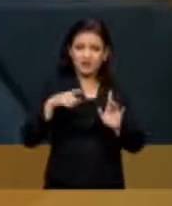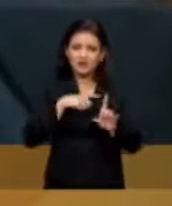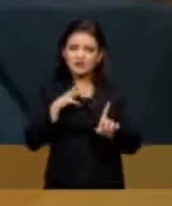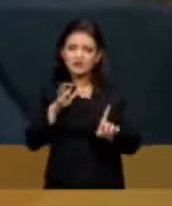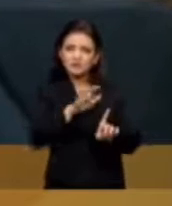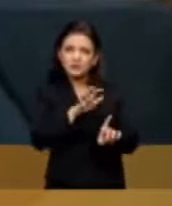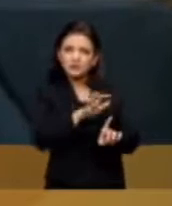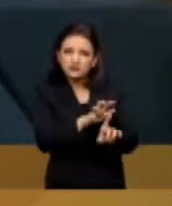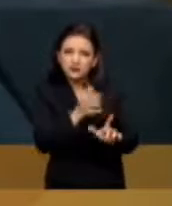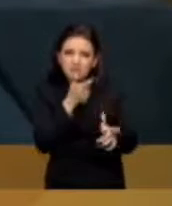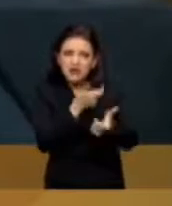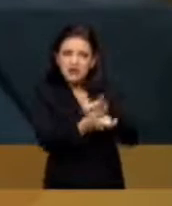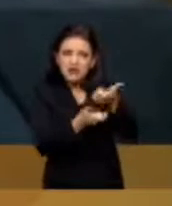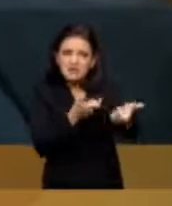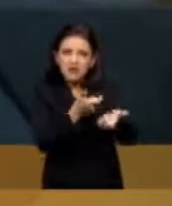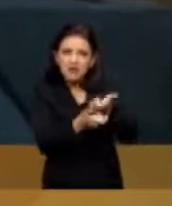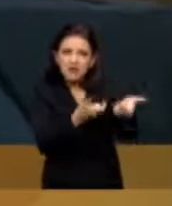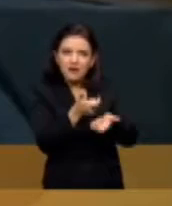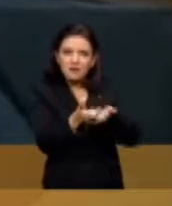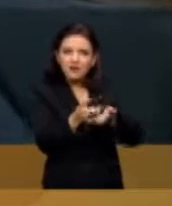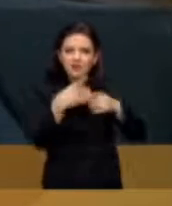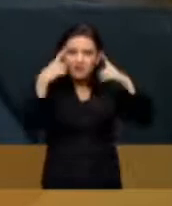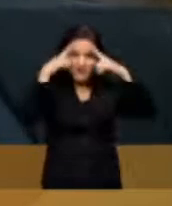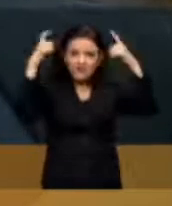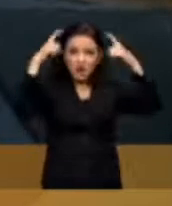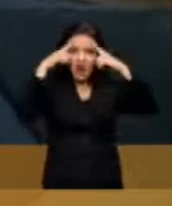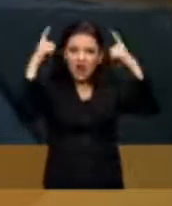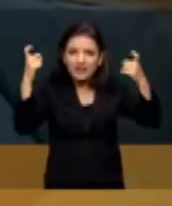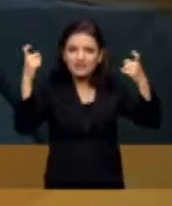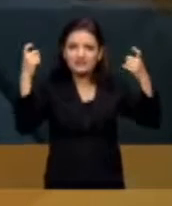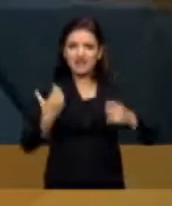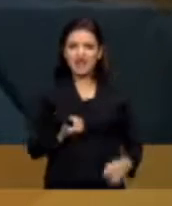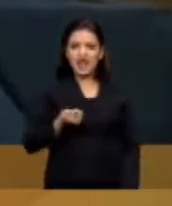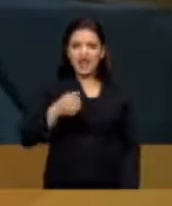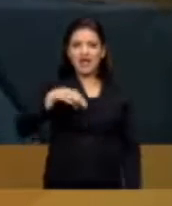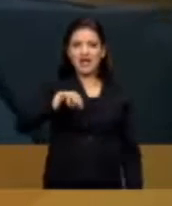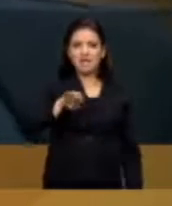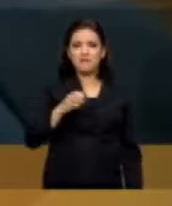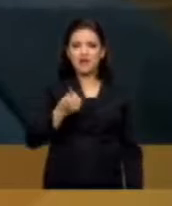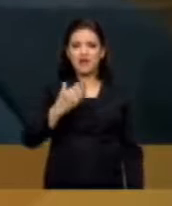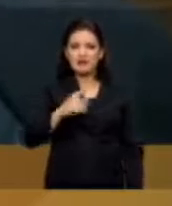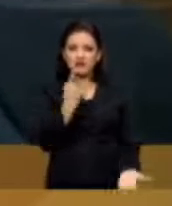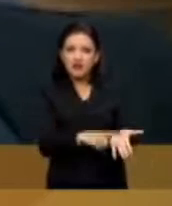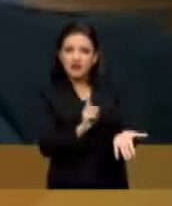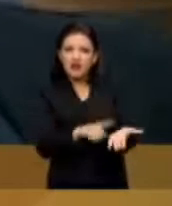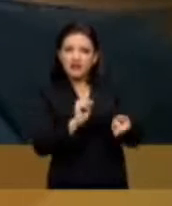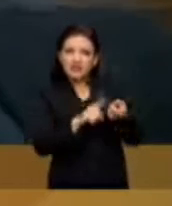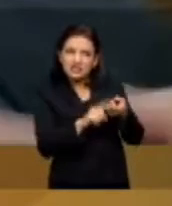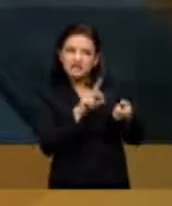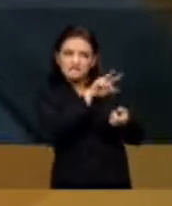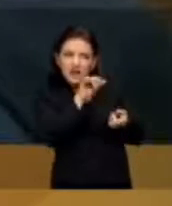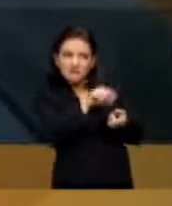que diz de usar violência ou grave ameaça para favorecer interesse